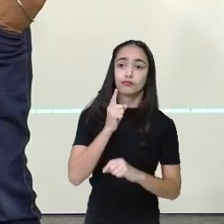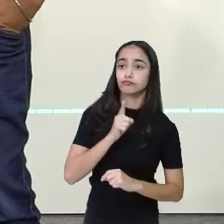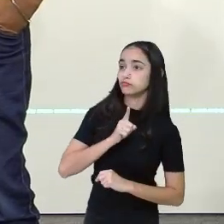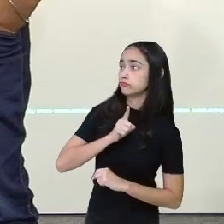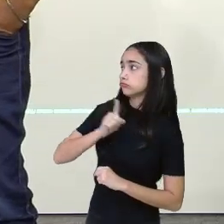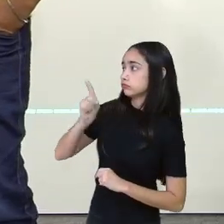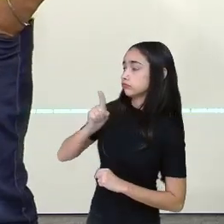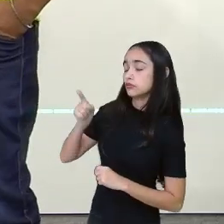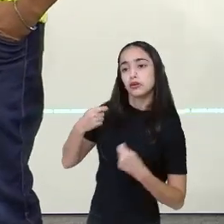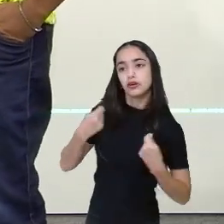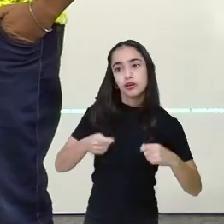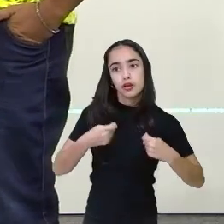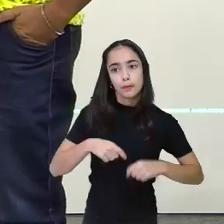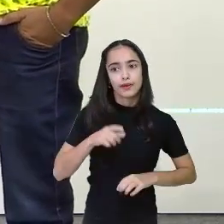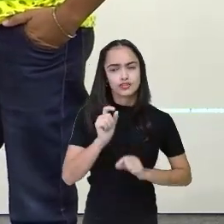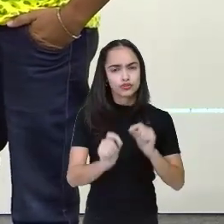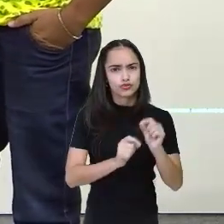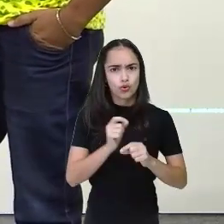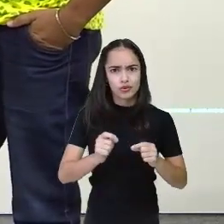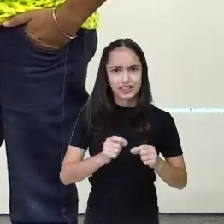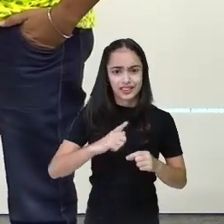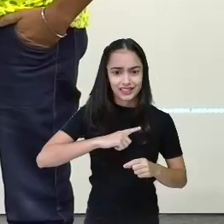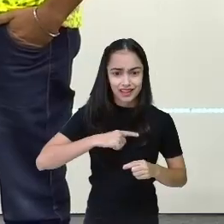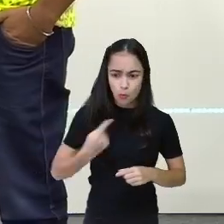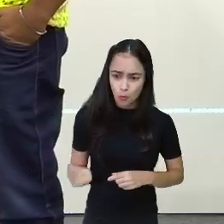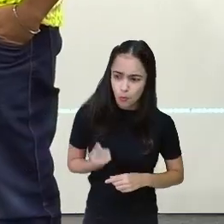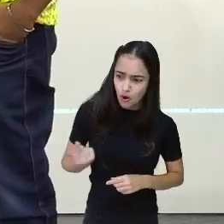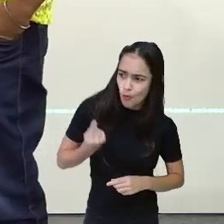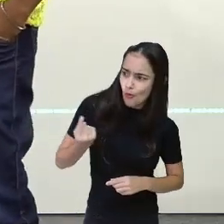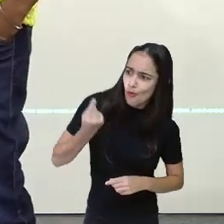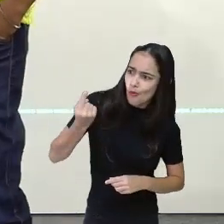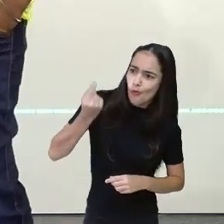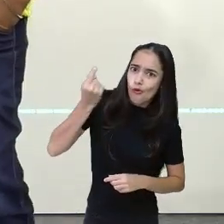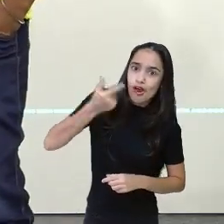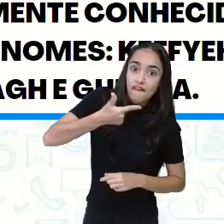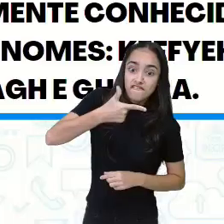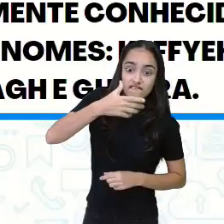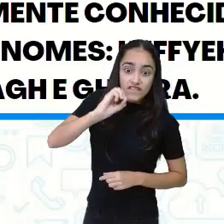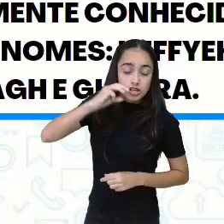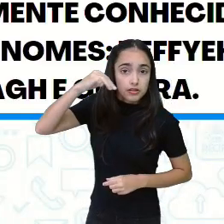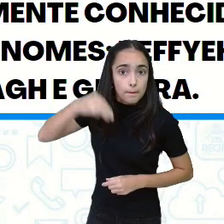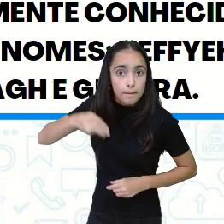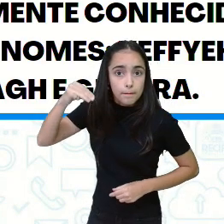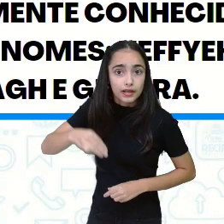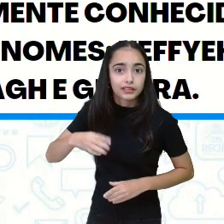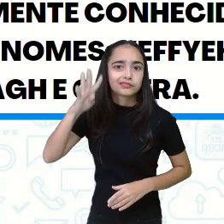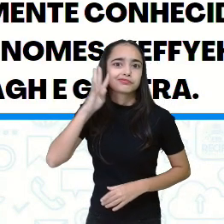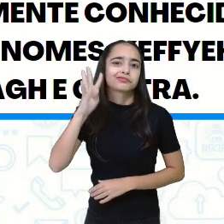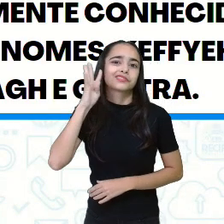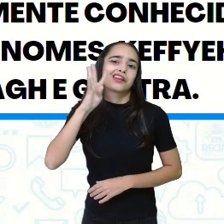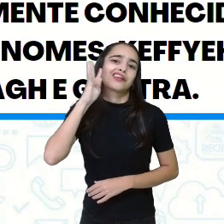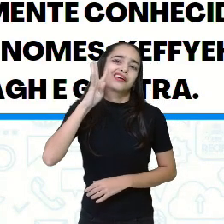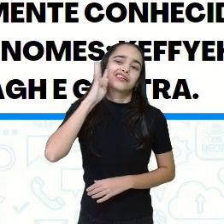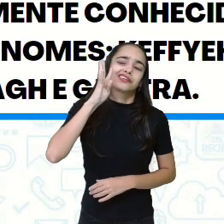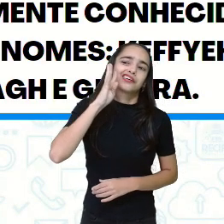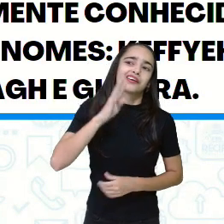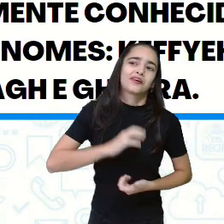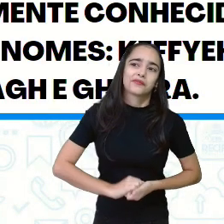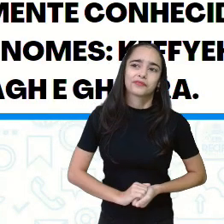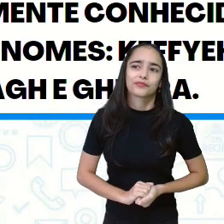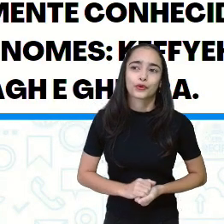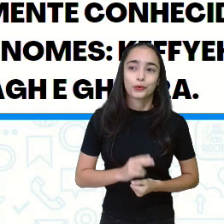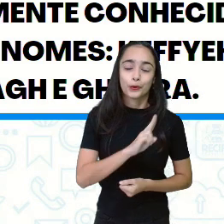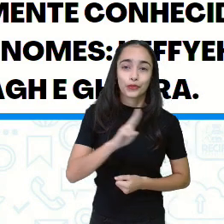estrutura muito grande. E o tamanho, né? Mais de 20 metros de altura aí, muito legal aí. A Laeb na Copa do